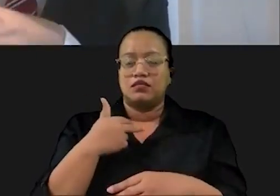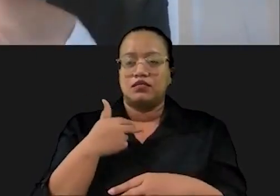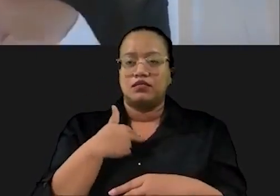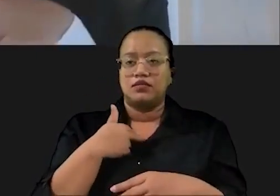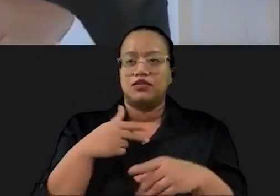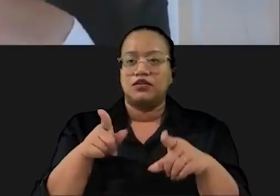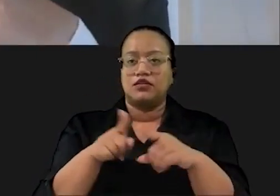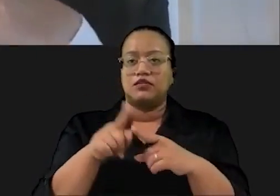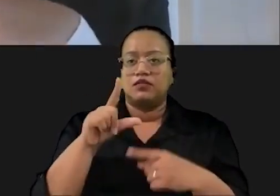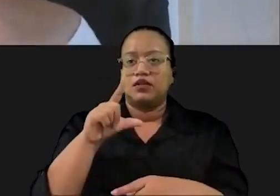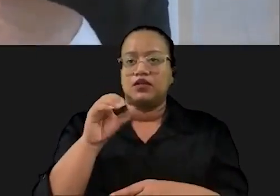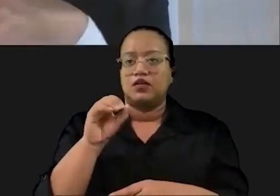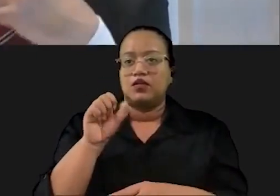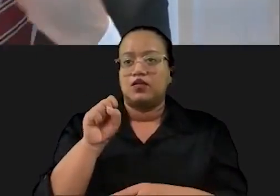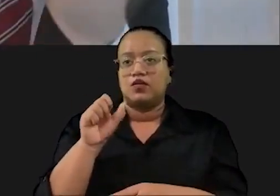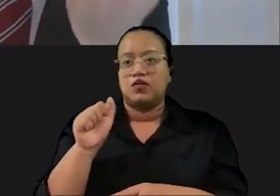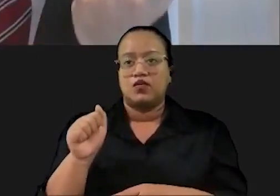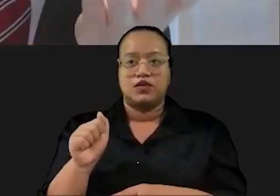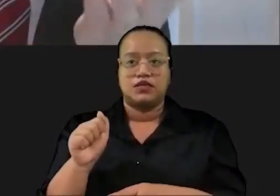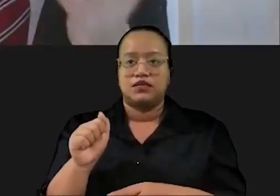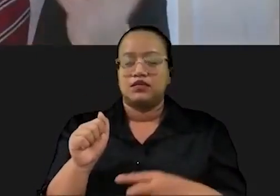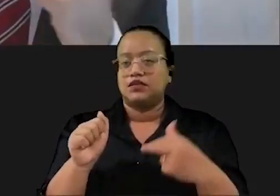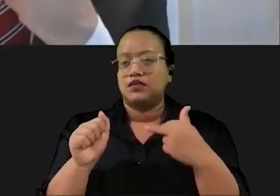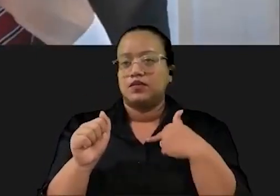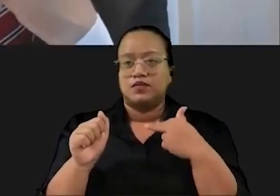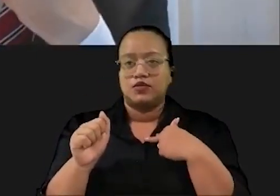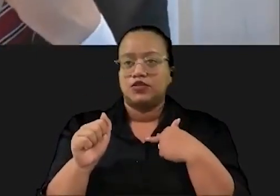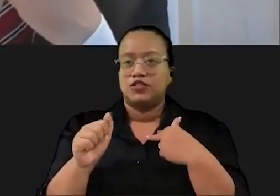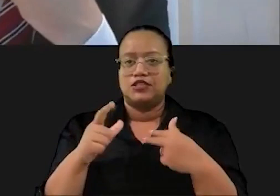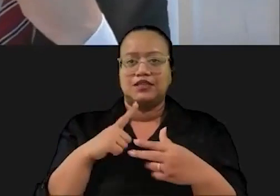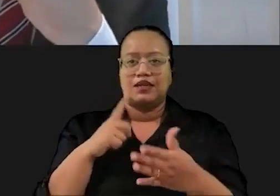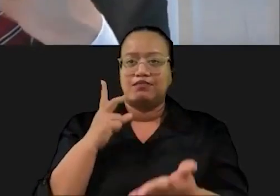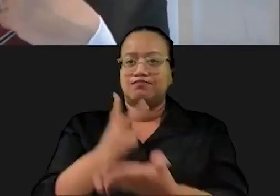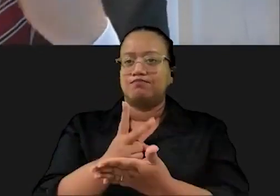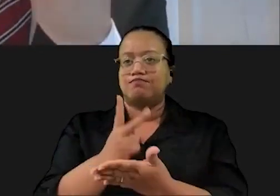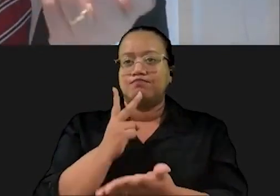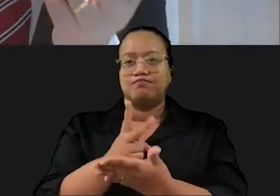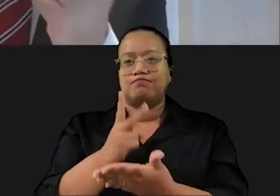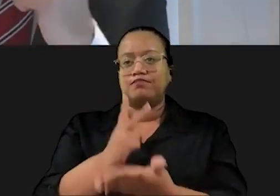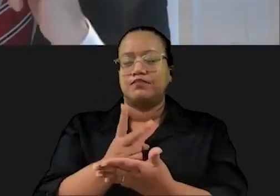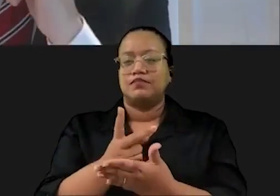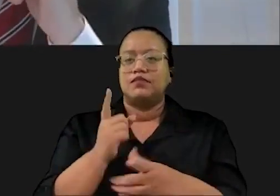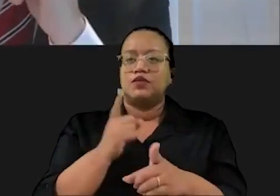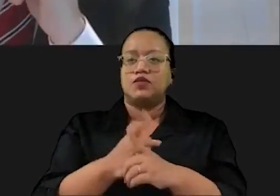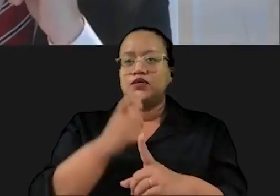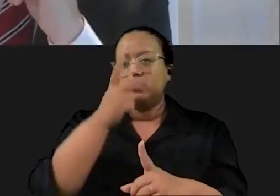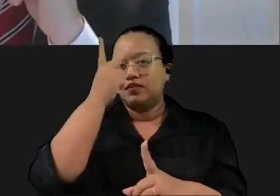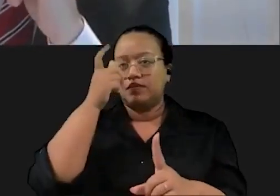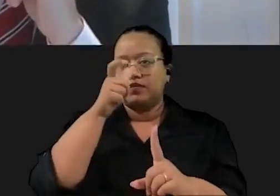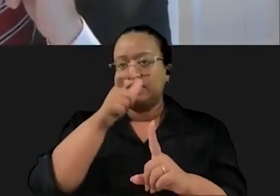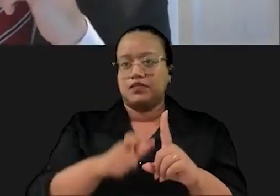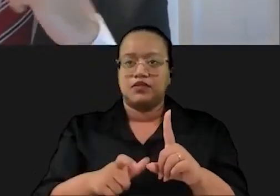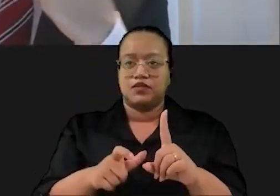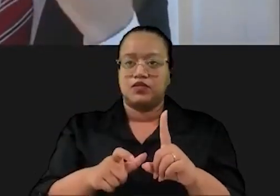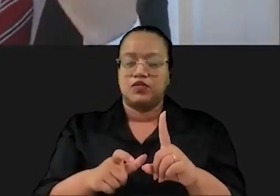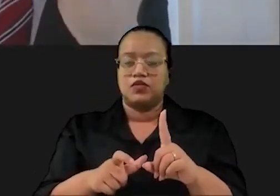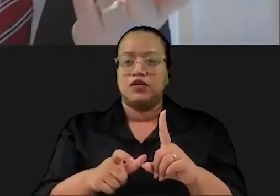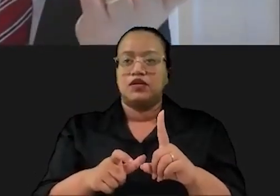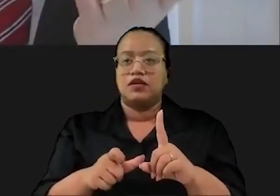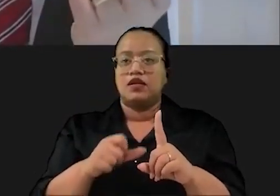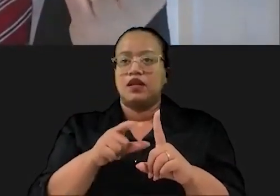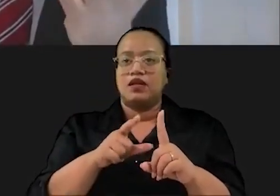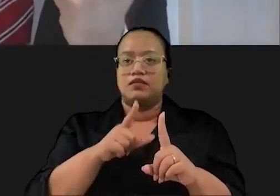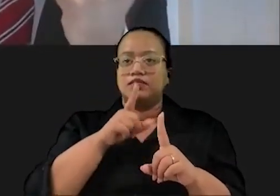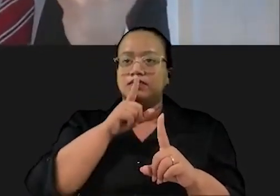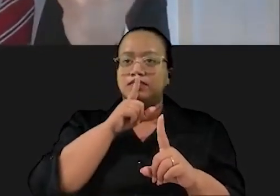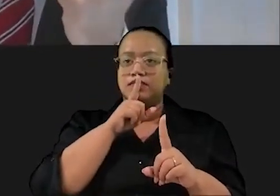frequente aqui na terceira região. A pessoa, né, omite aí seu relacionamento por ocasião do seu